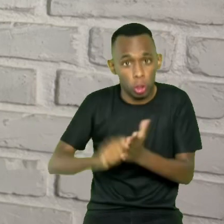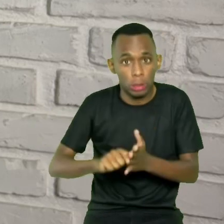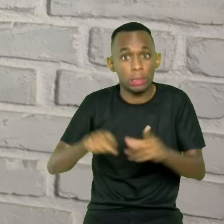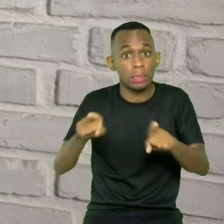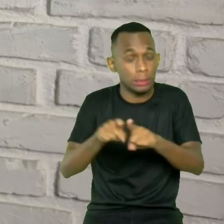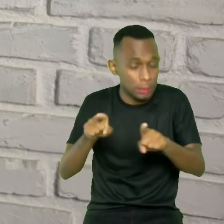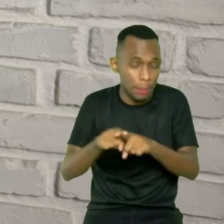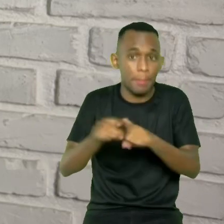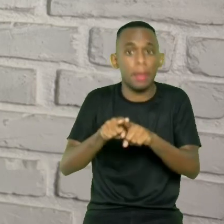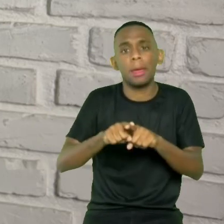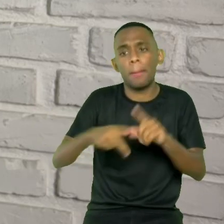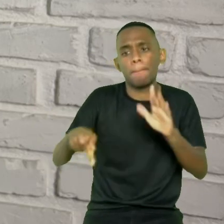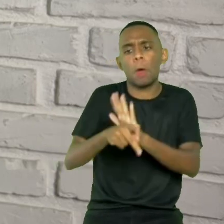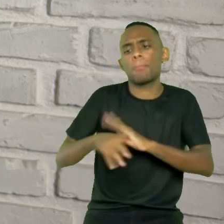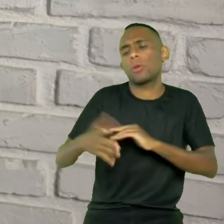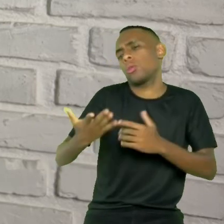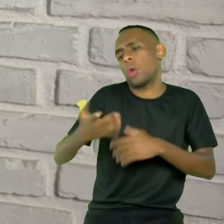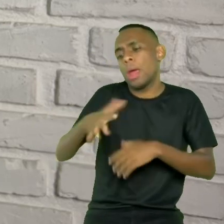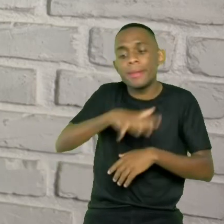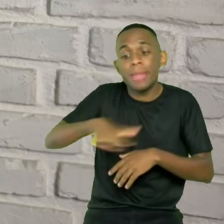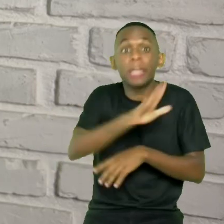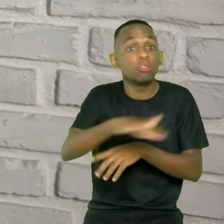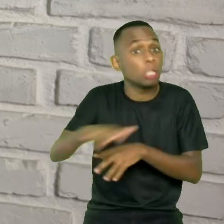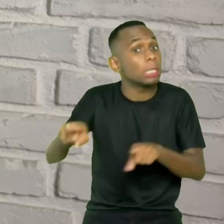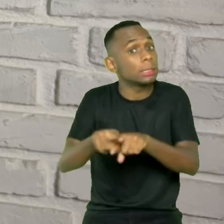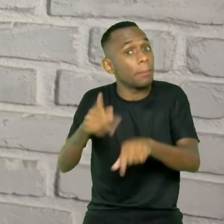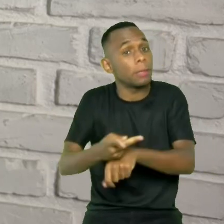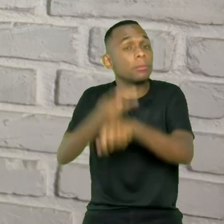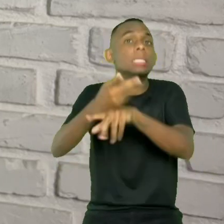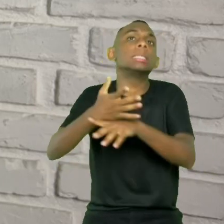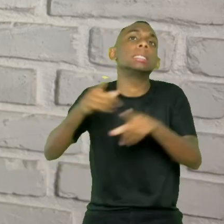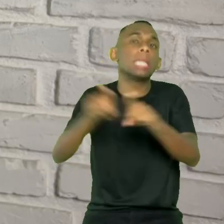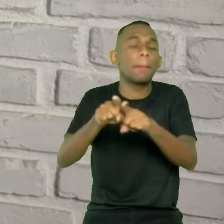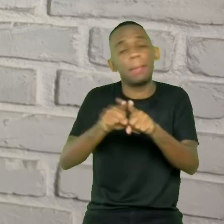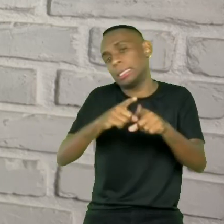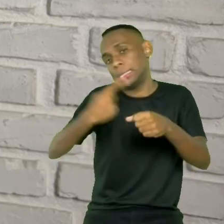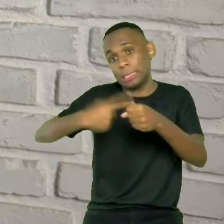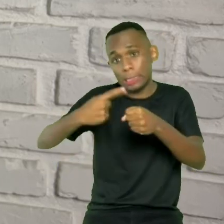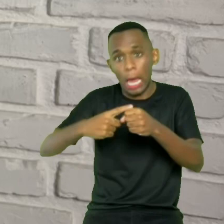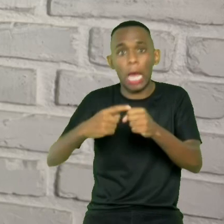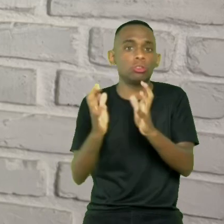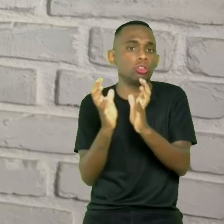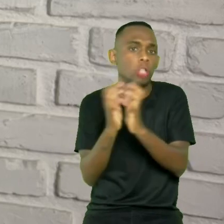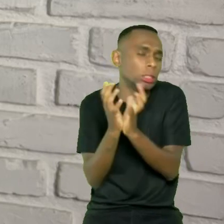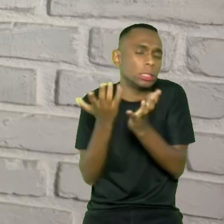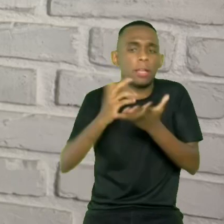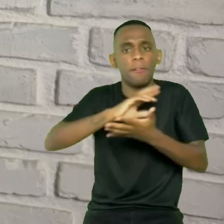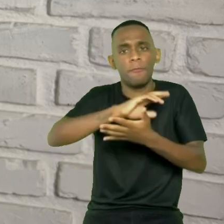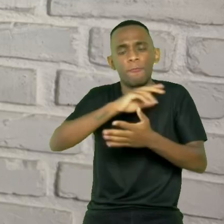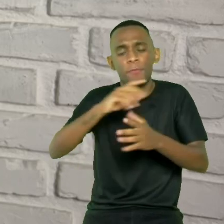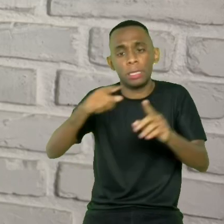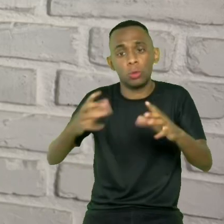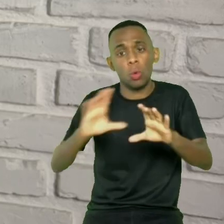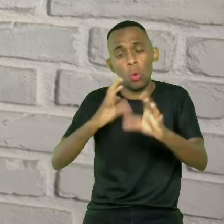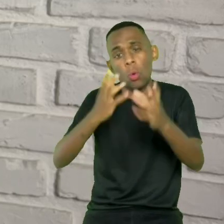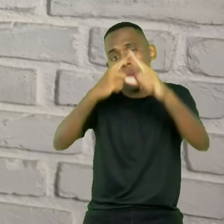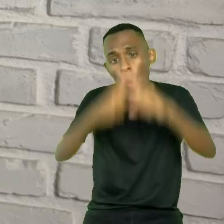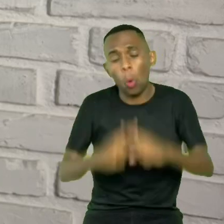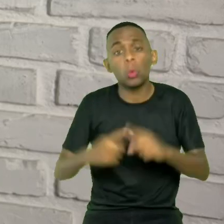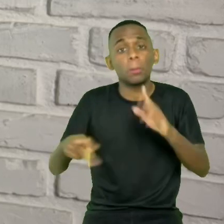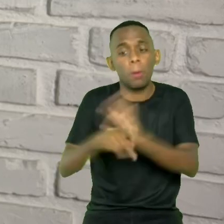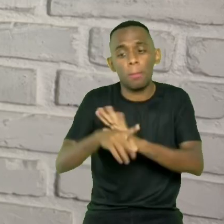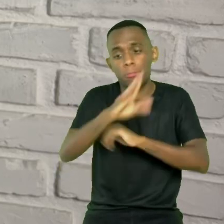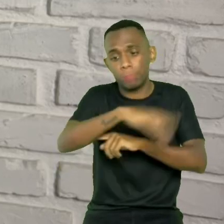Literatura Infanto-Juvenil, Prêmio Cidade do Recife, Concurso Nacional de Histórias Infantis, foi 2